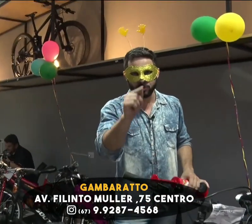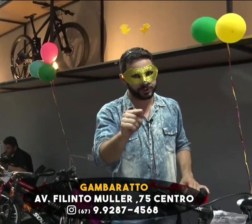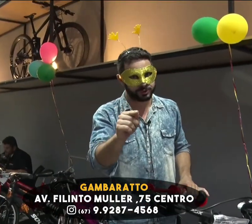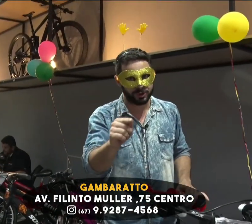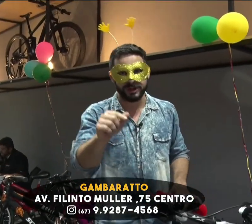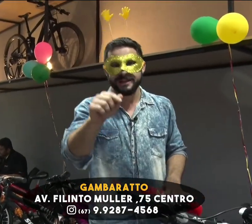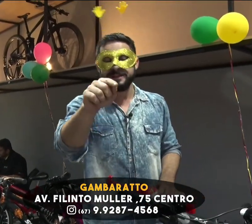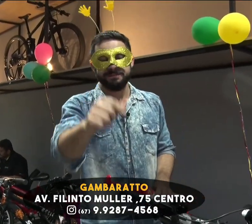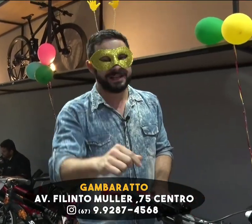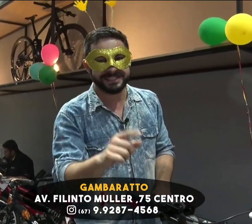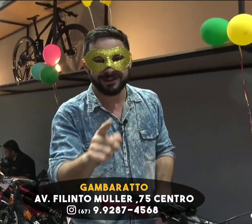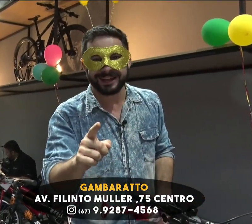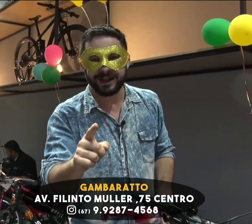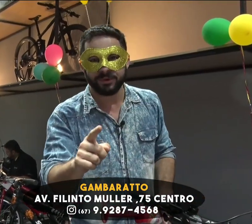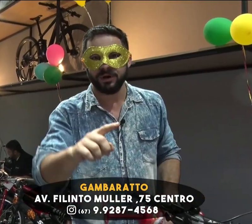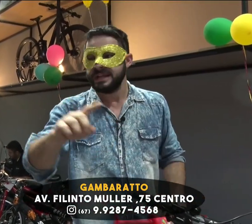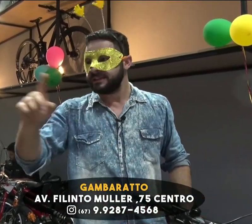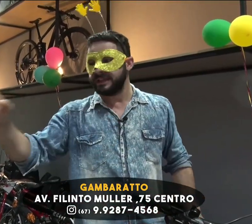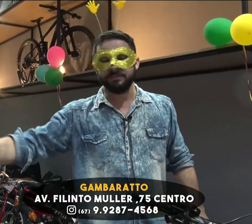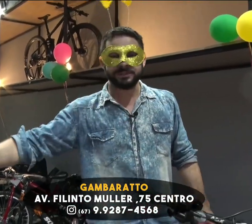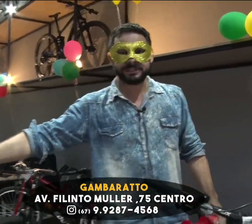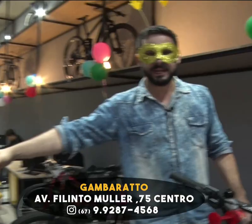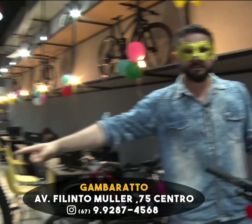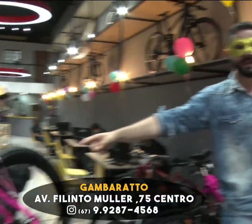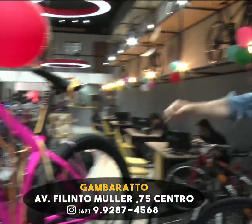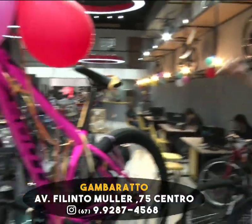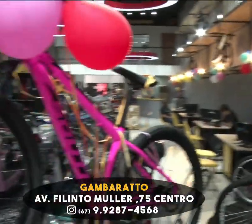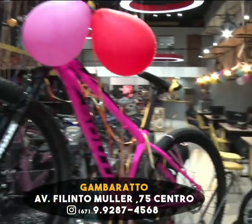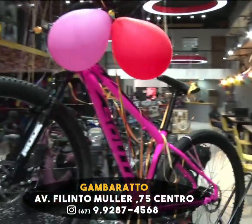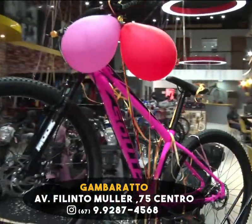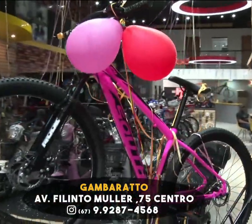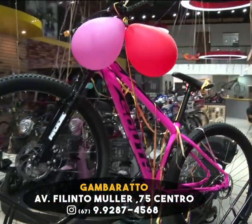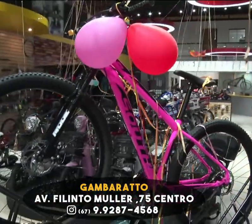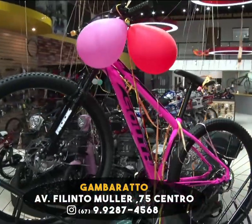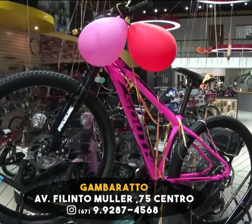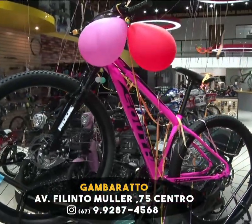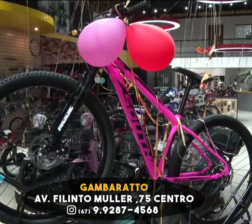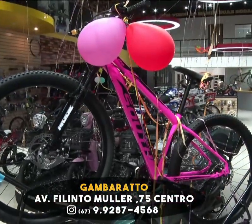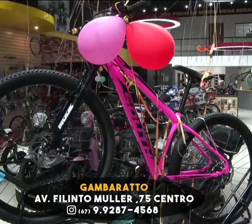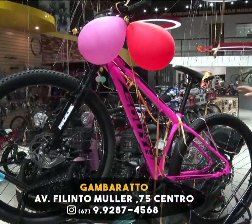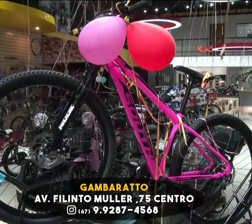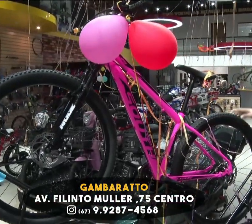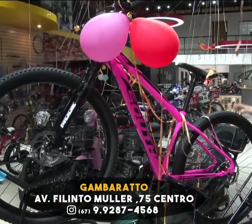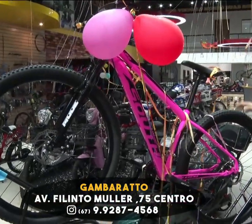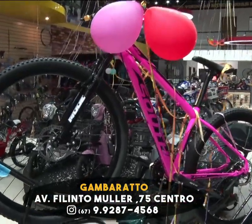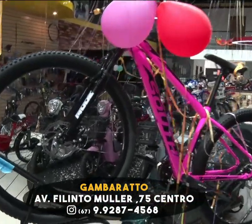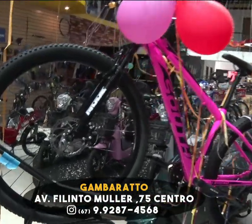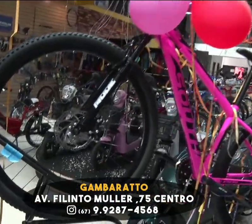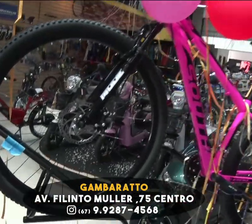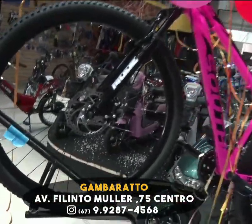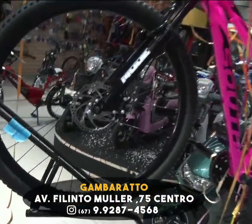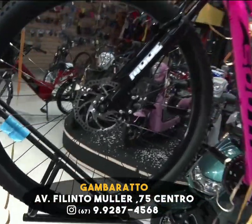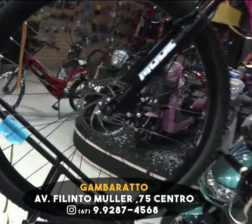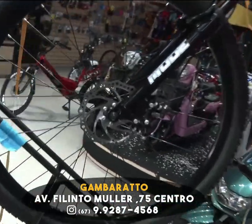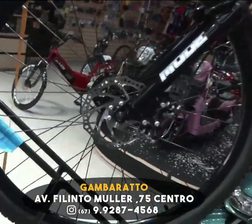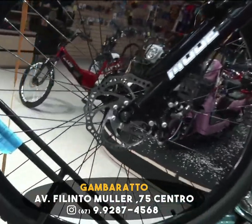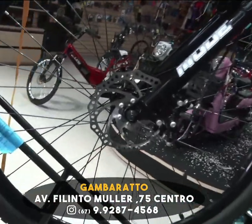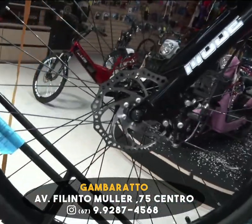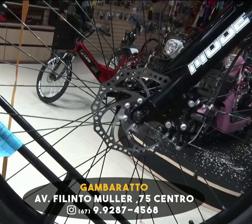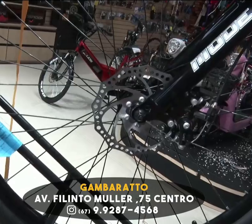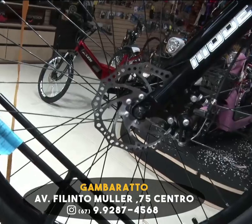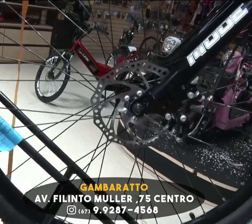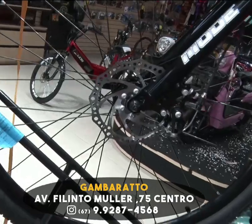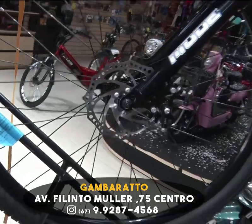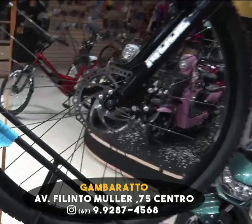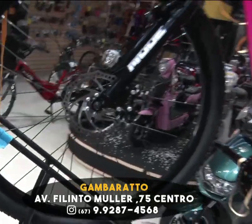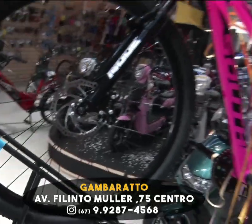aí, gostou? Mas não acabou. Temos também, ó, sorteio de uma Aro 29, isso mesmo.